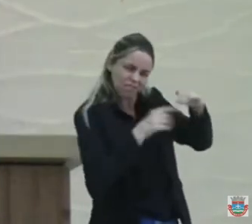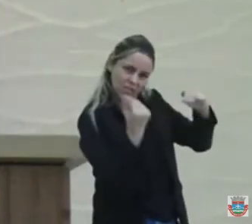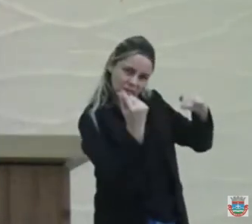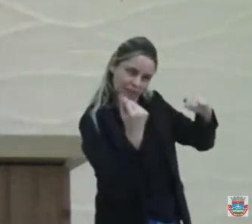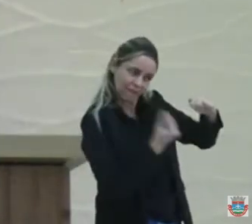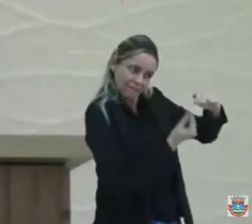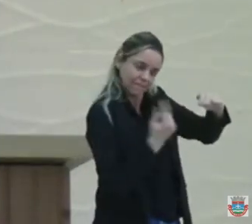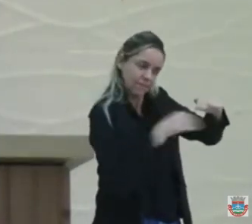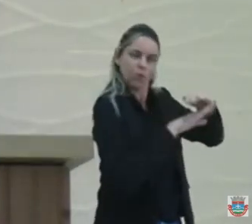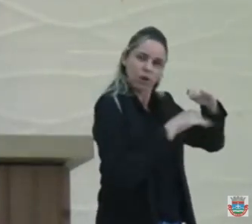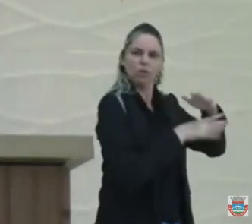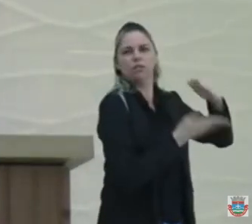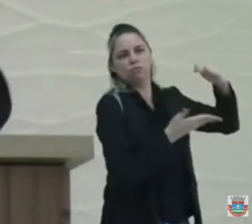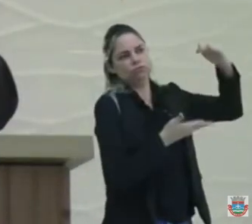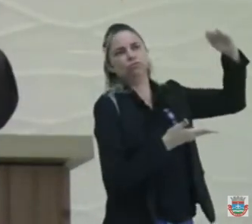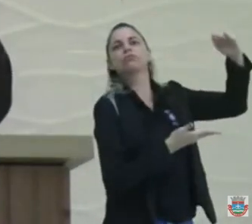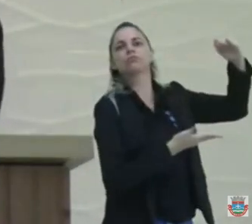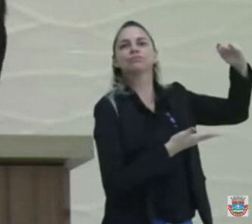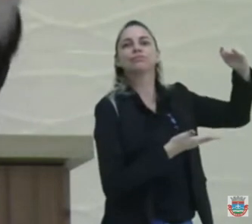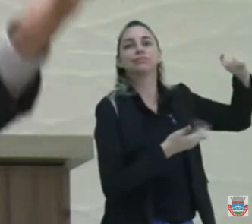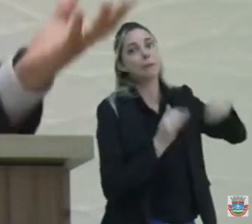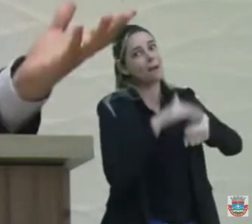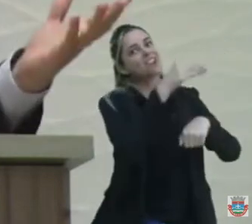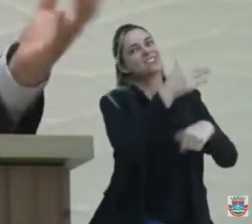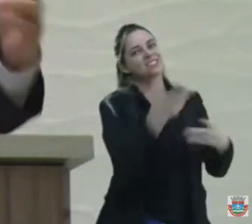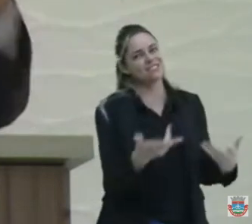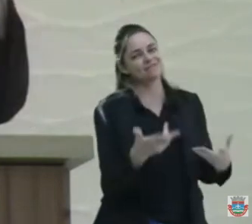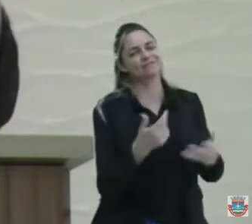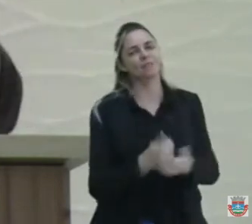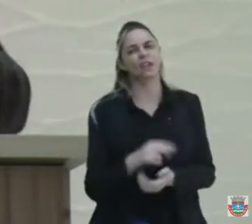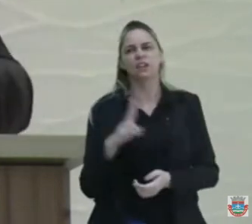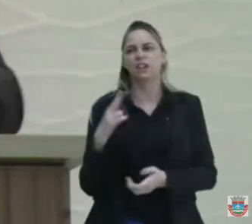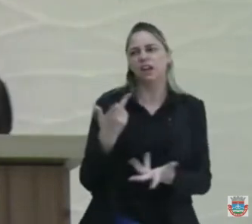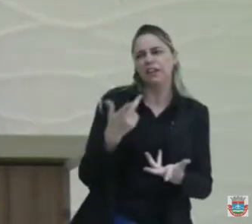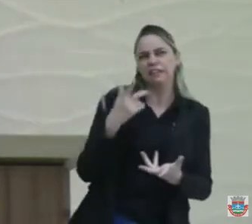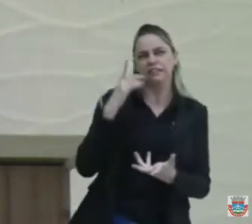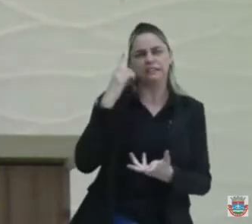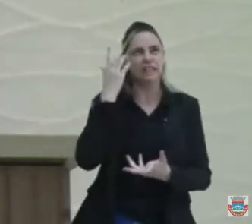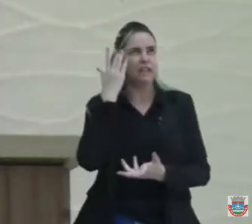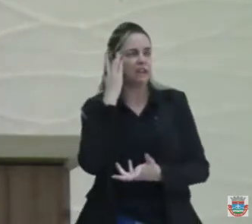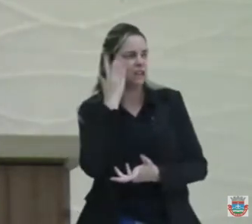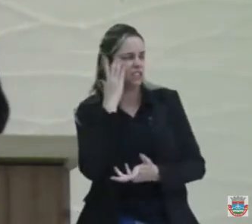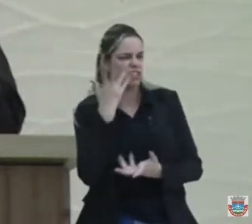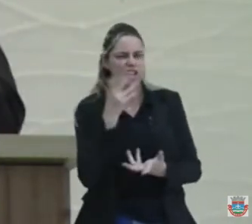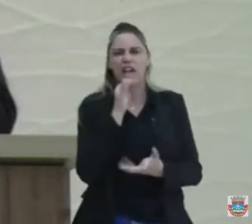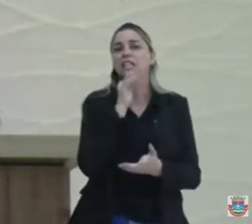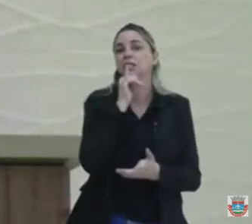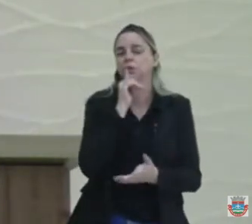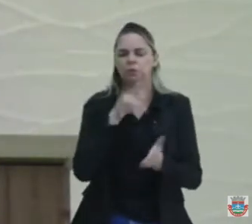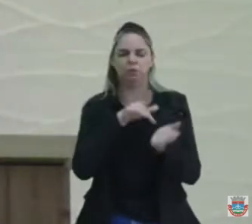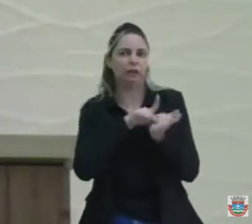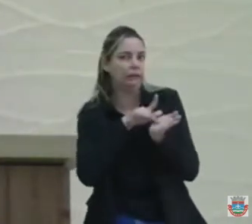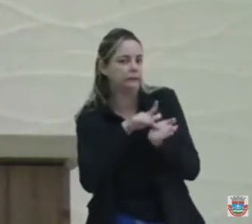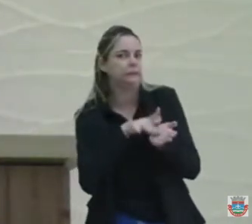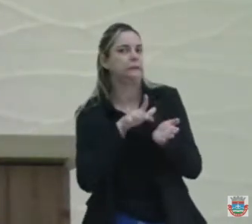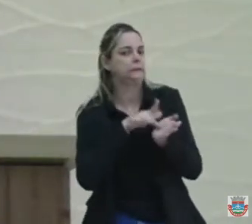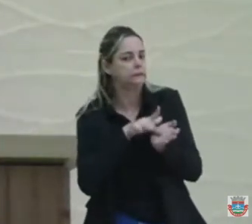fato. Agora, dizem aqui se agiu de má fé, eu acho que tem pessoas